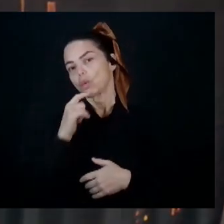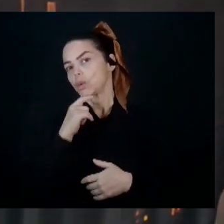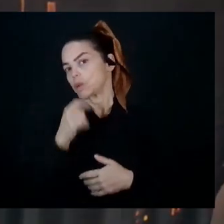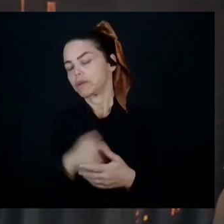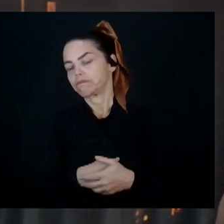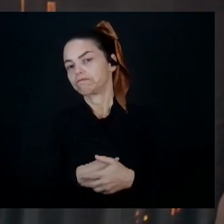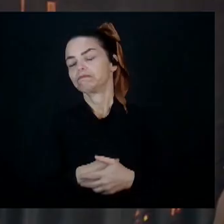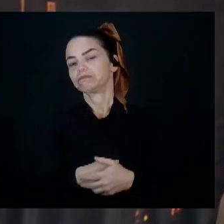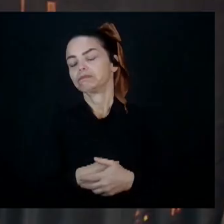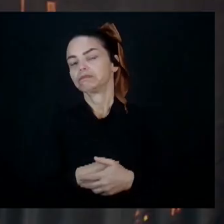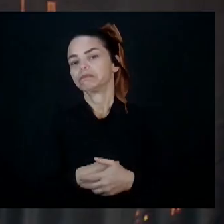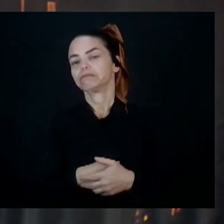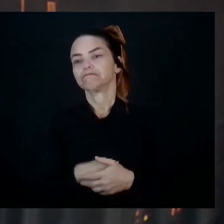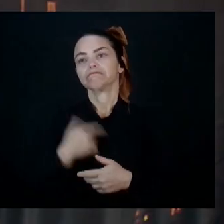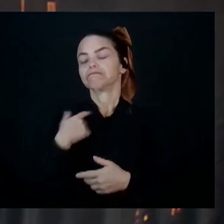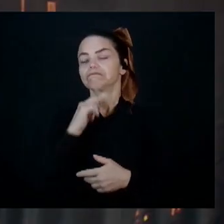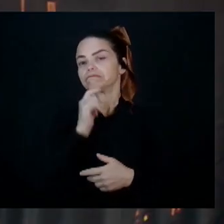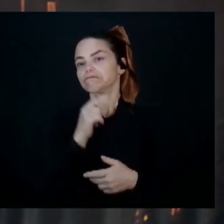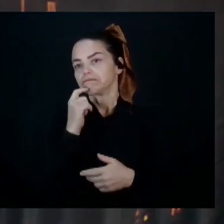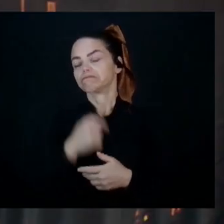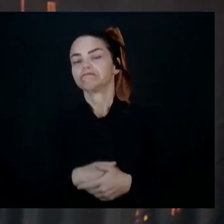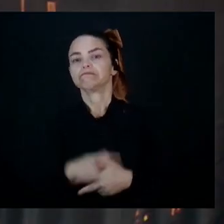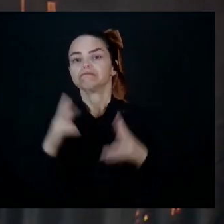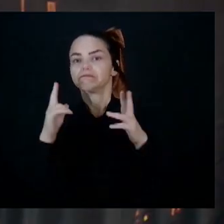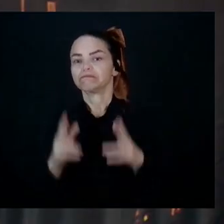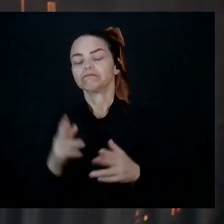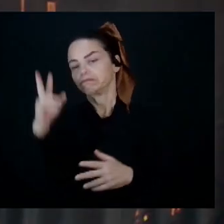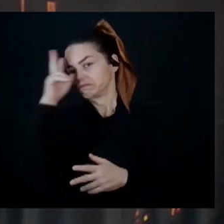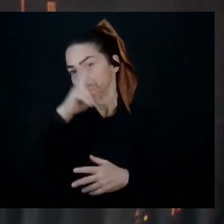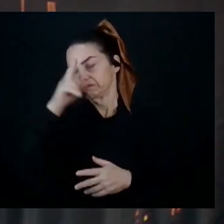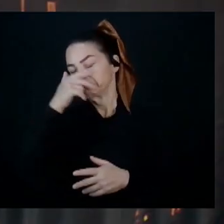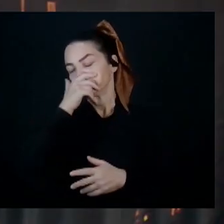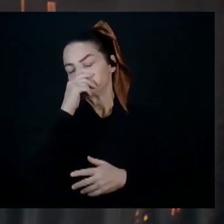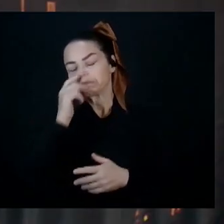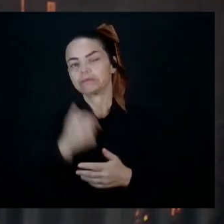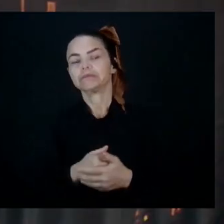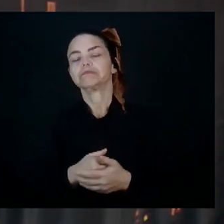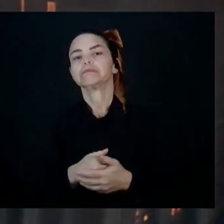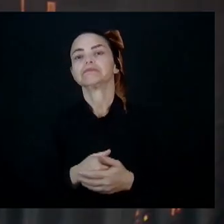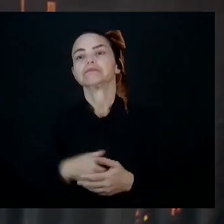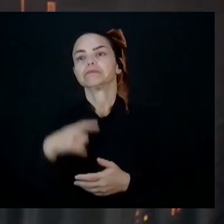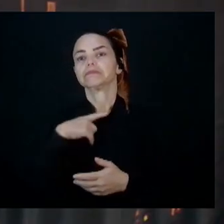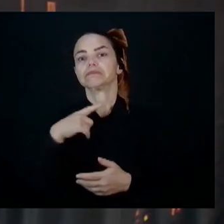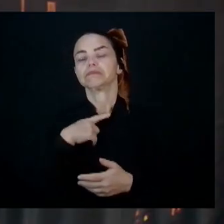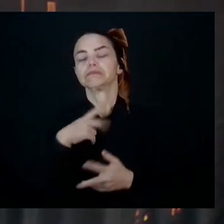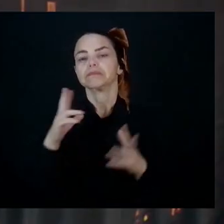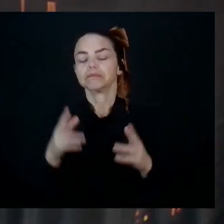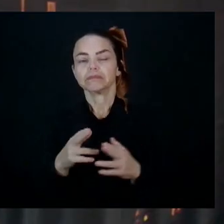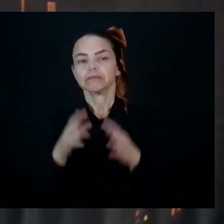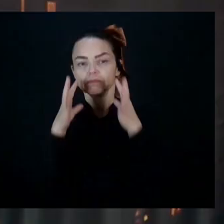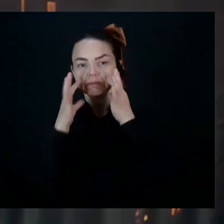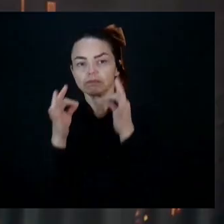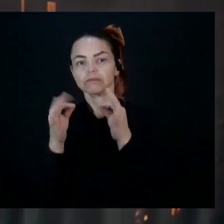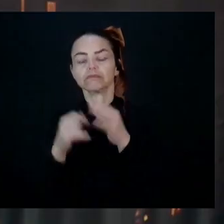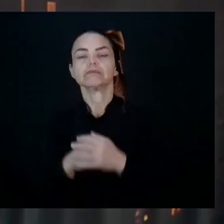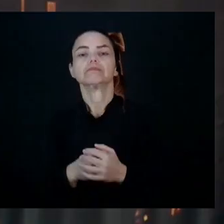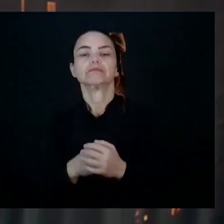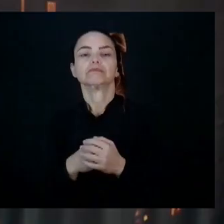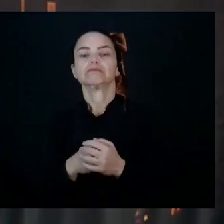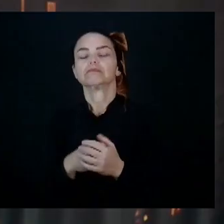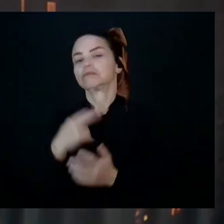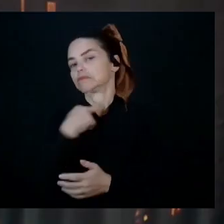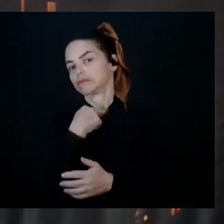alto, você já não consegue ter a mesma memória, você tem a mesma atenção, né? Você já não pode